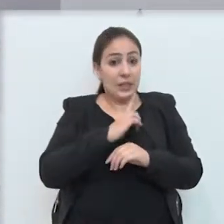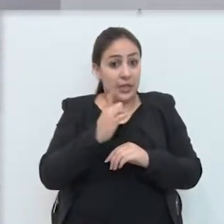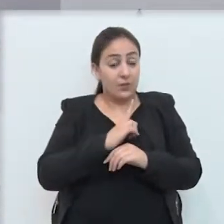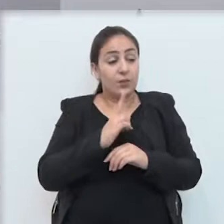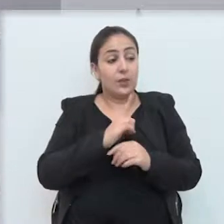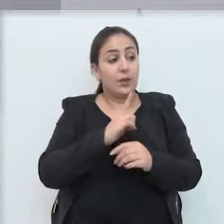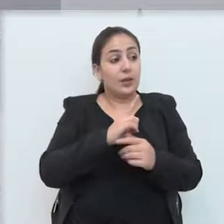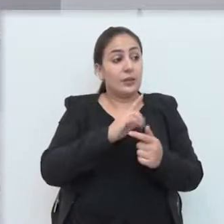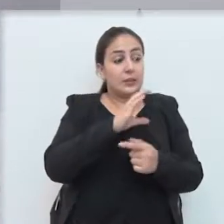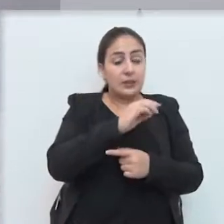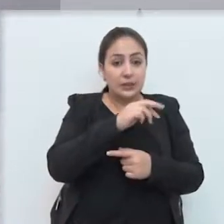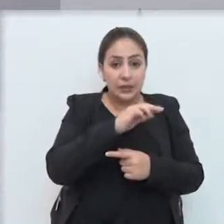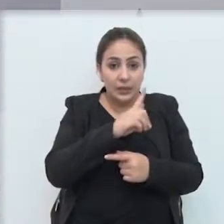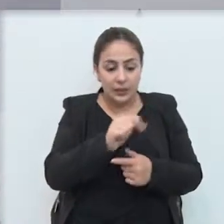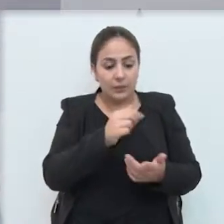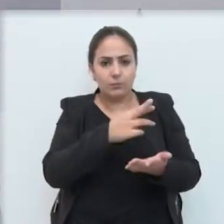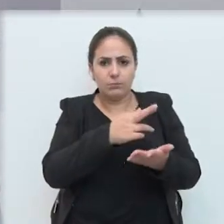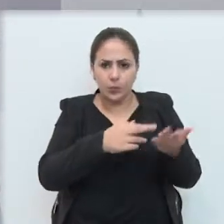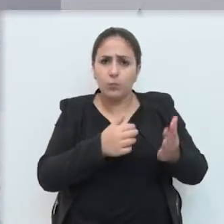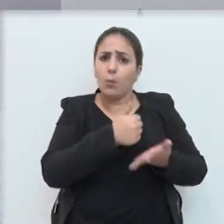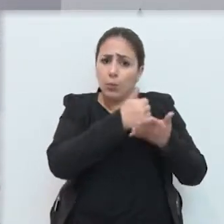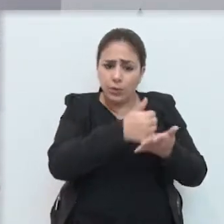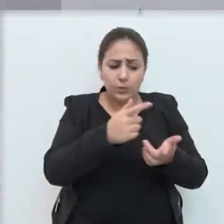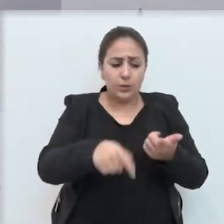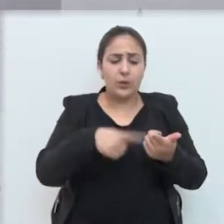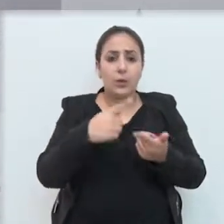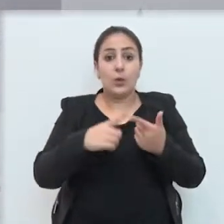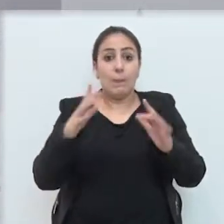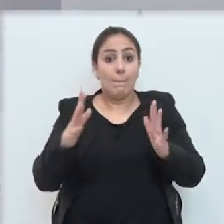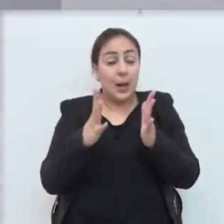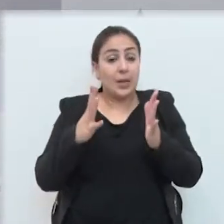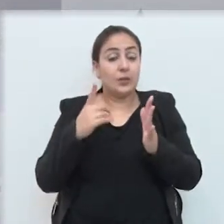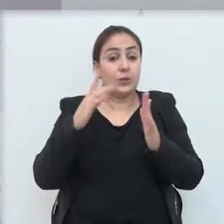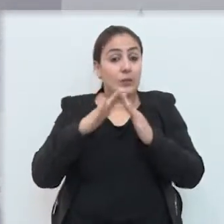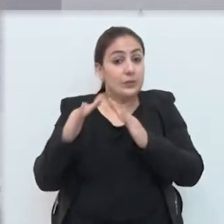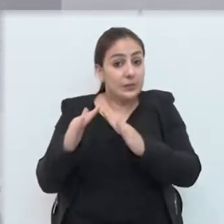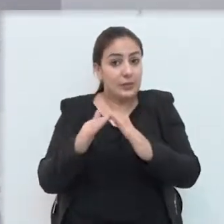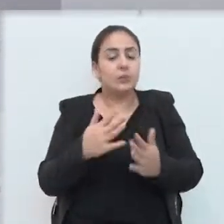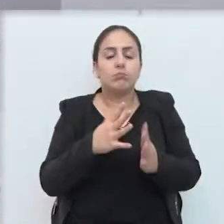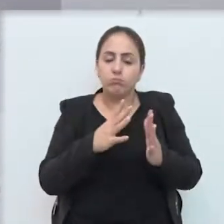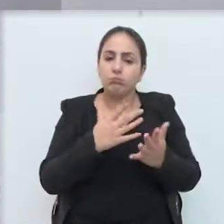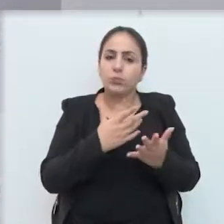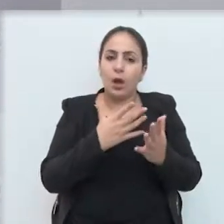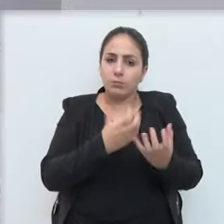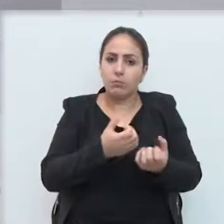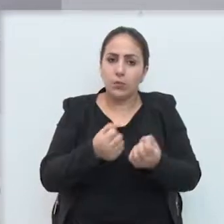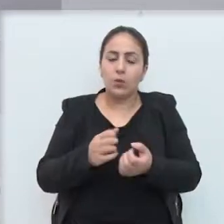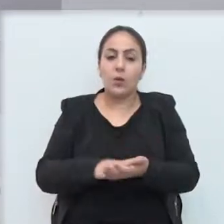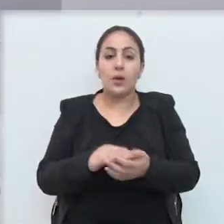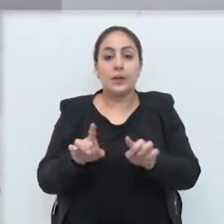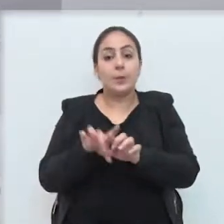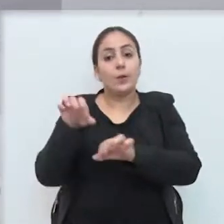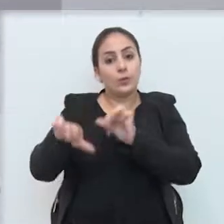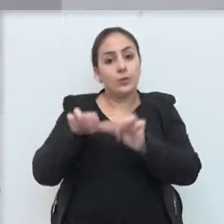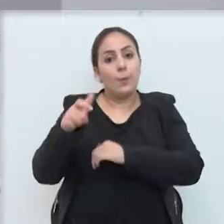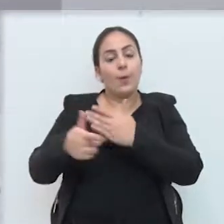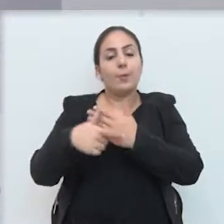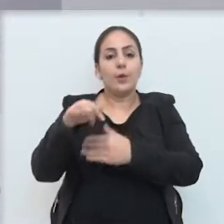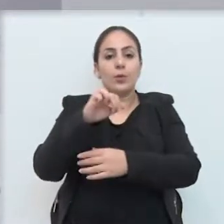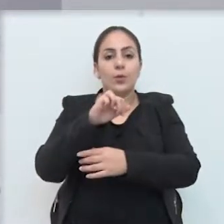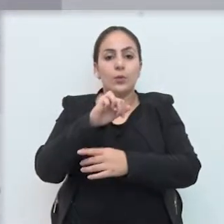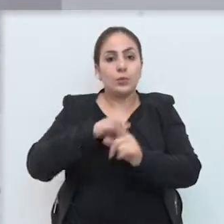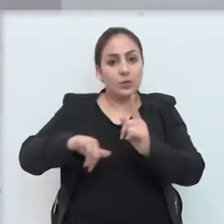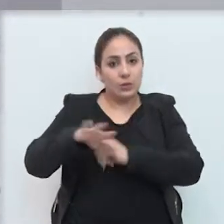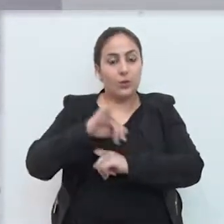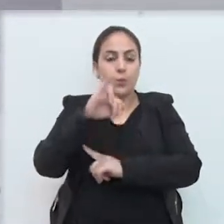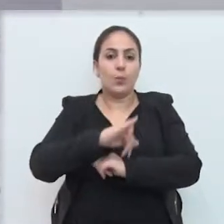CMDI pronunciado favorável, plano de impacto de vizinhança favorável e a alteração cumpre um papel social importante